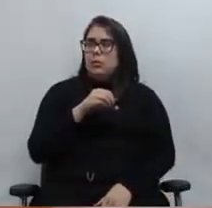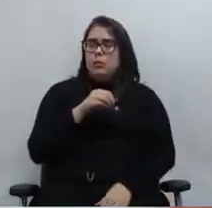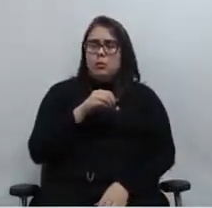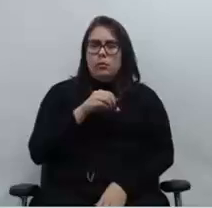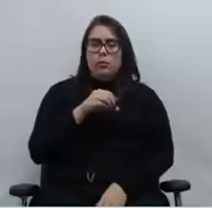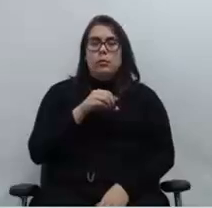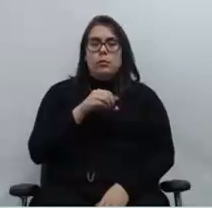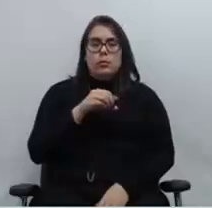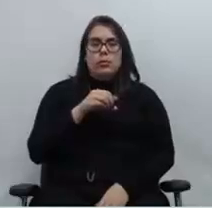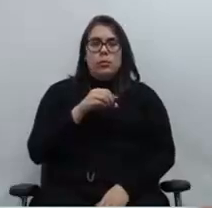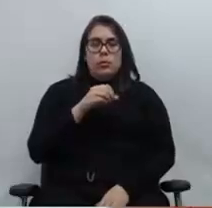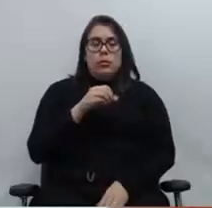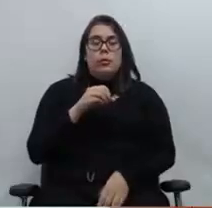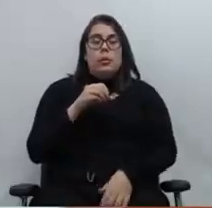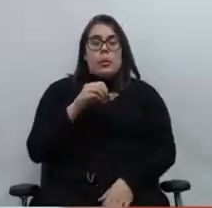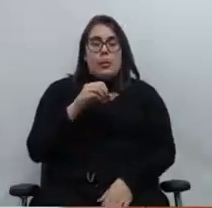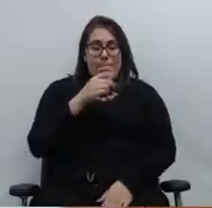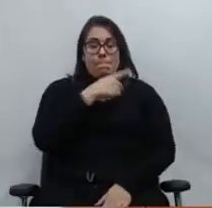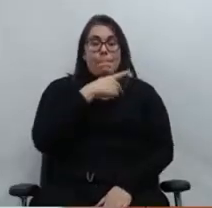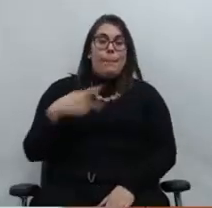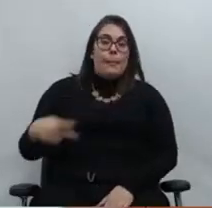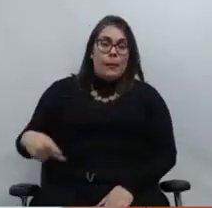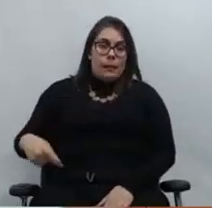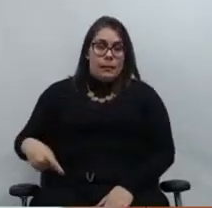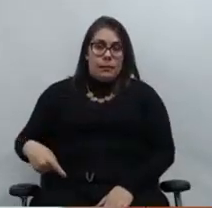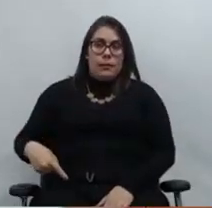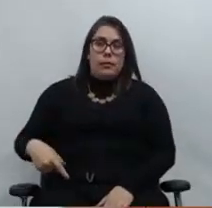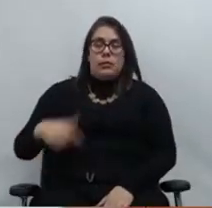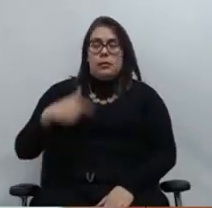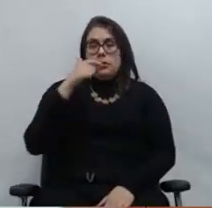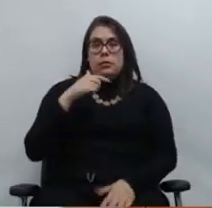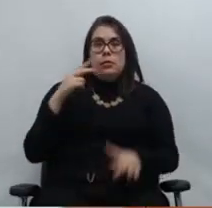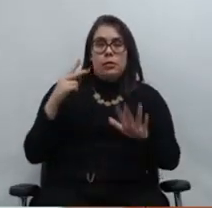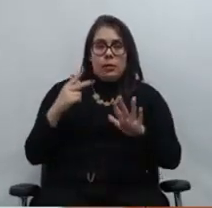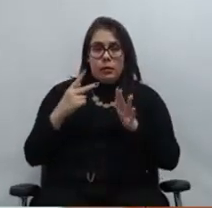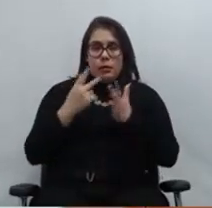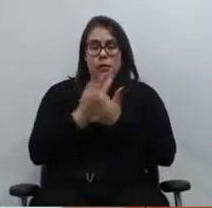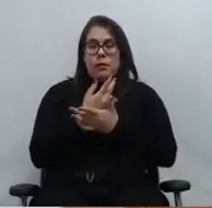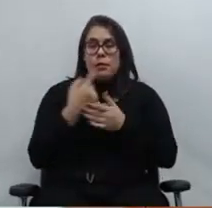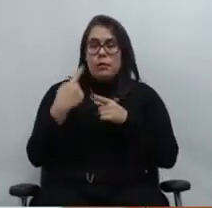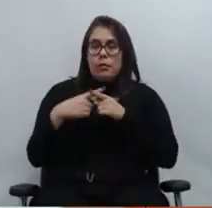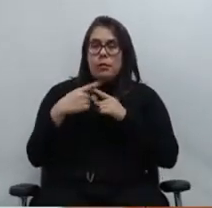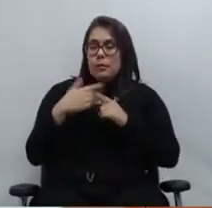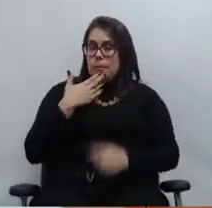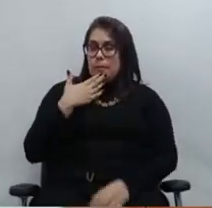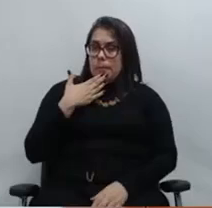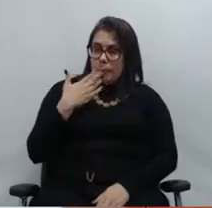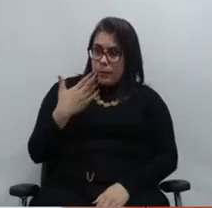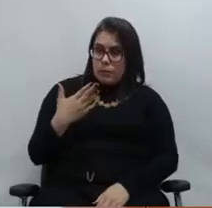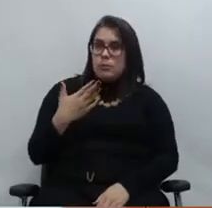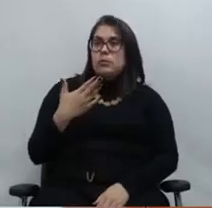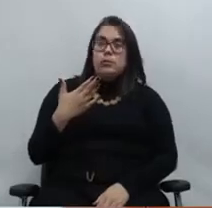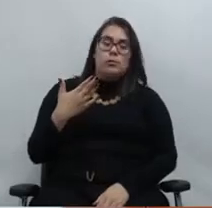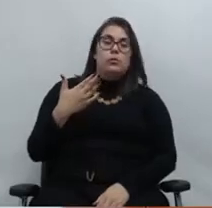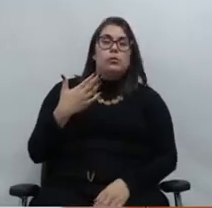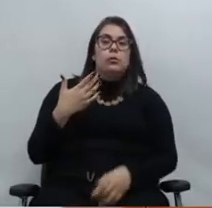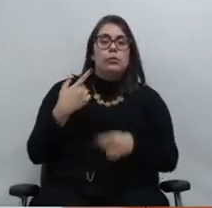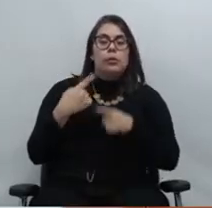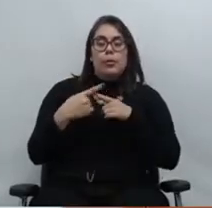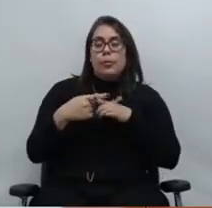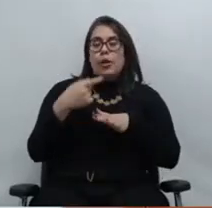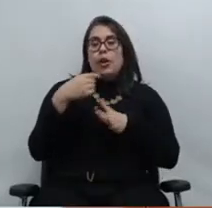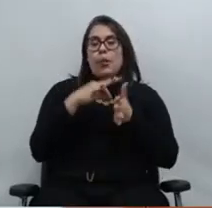fazer uma correção, a falha não foi de Vossa Excelência, foi minha, me inscrevi inclusive durante a fala de Vossa Excelência, então quem tem que pedir desculpas sou eu, a